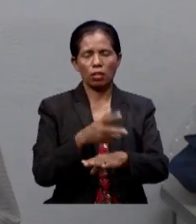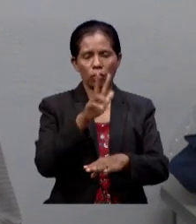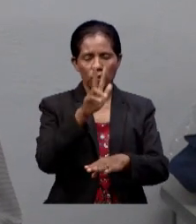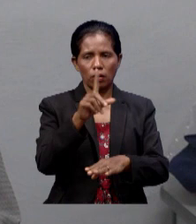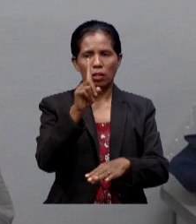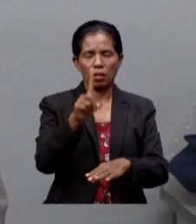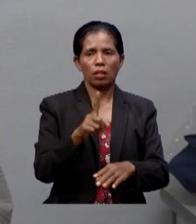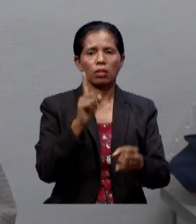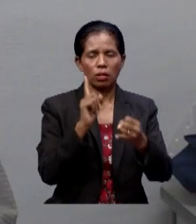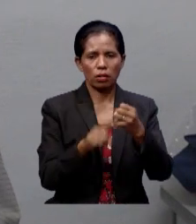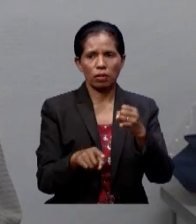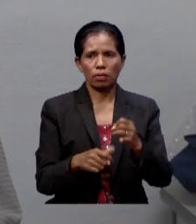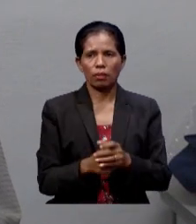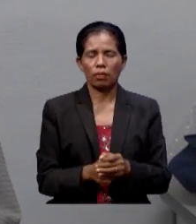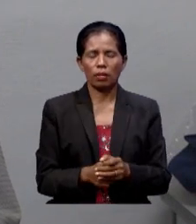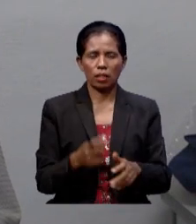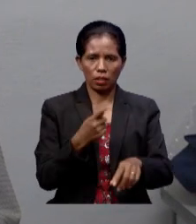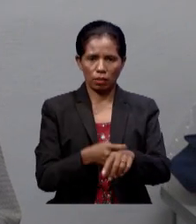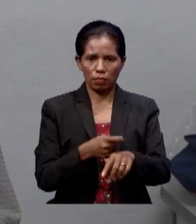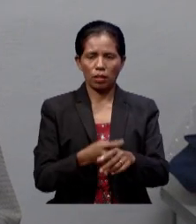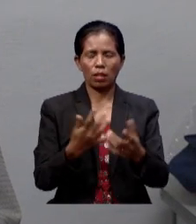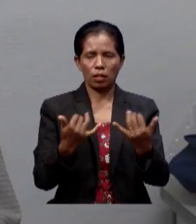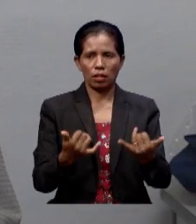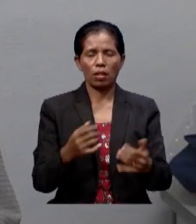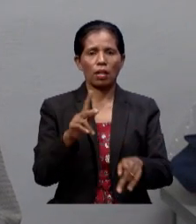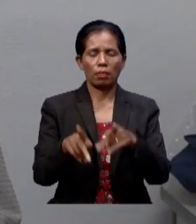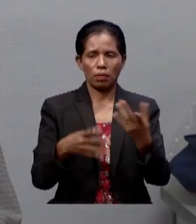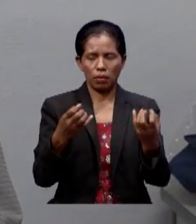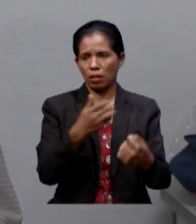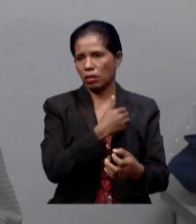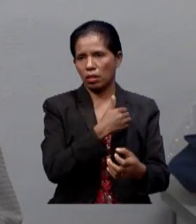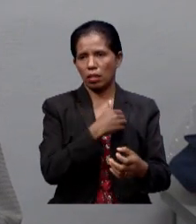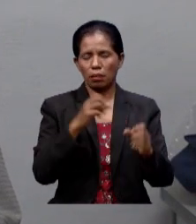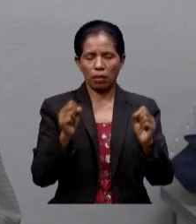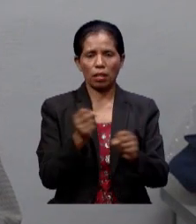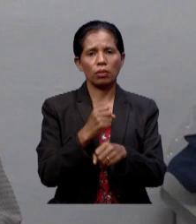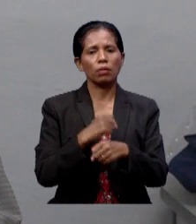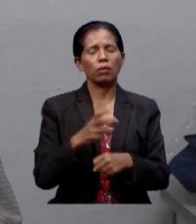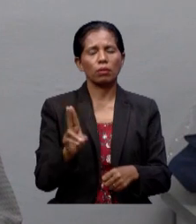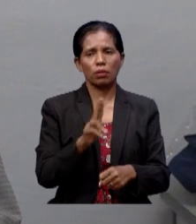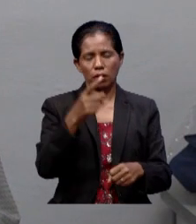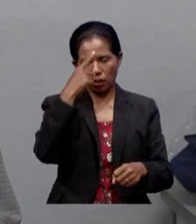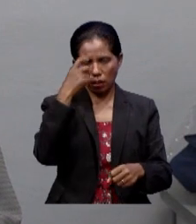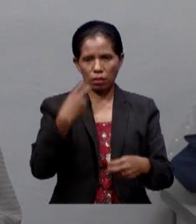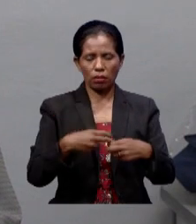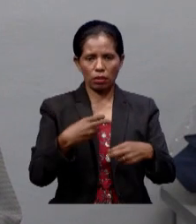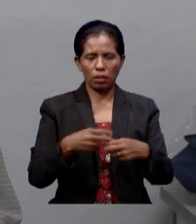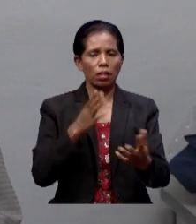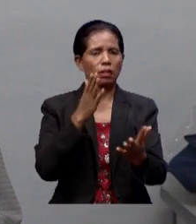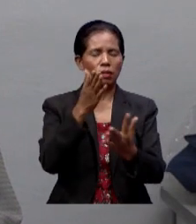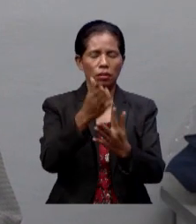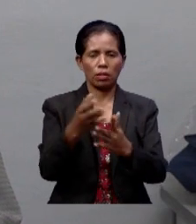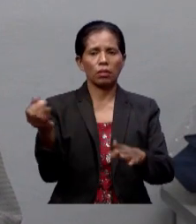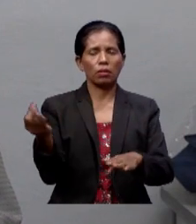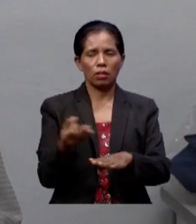halo ikus mai, tem momento nene, barak mos si dag bela aktualiza tamba dificuldade ato acesso baia